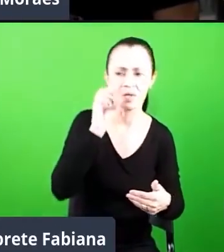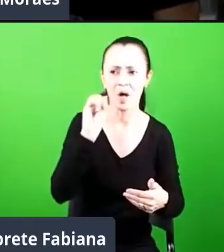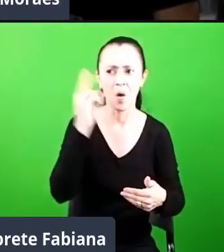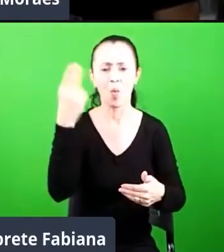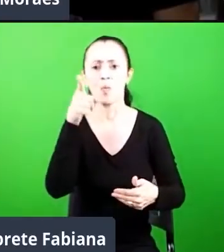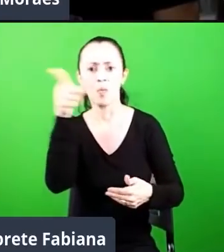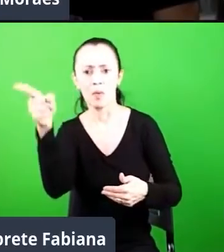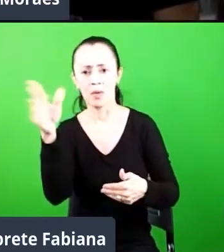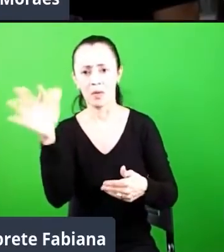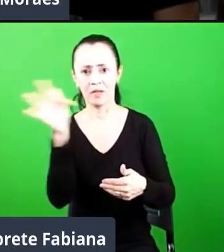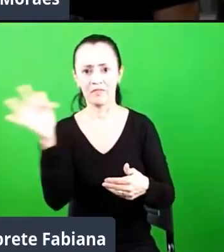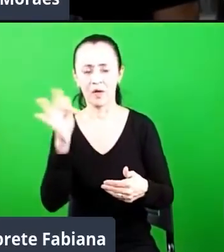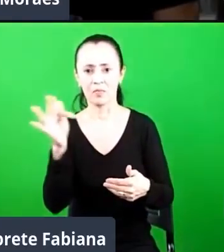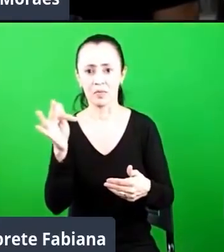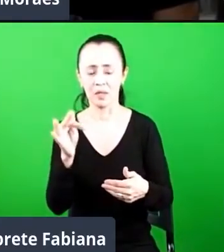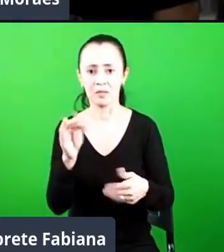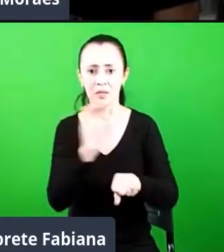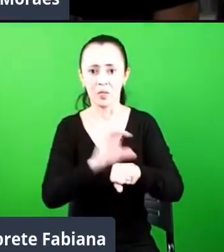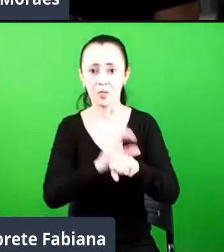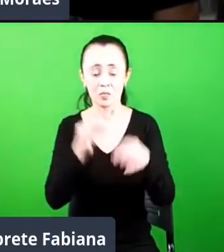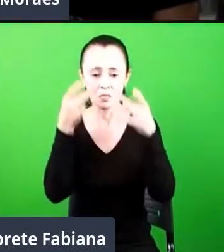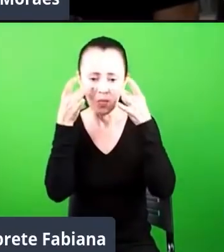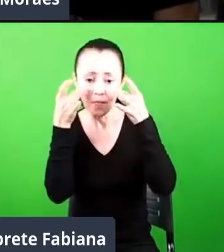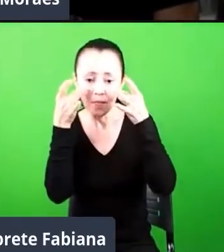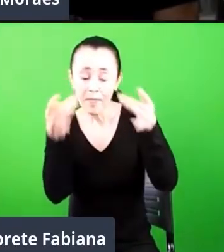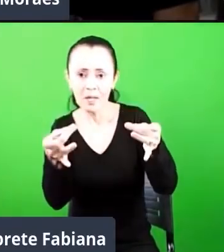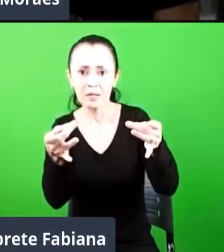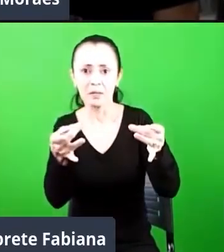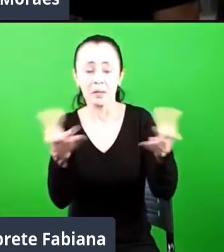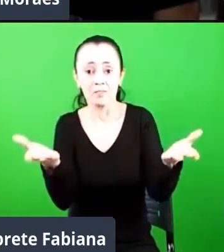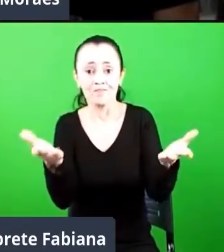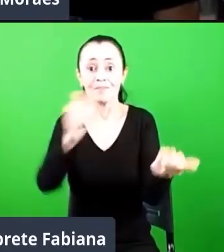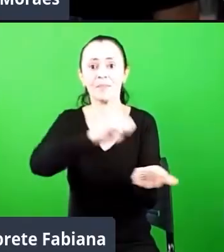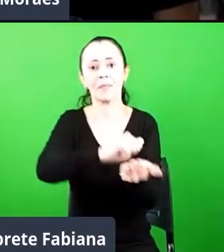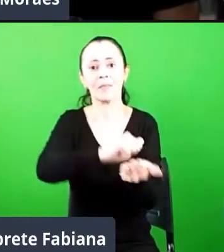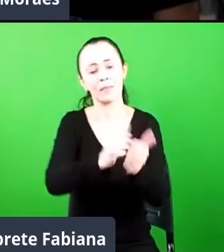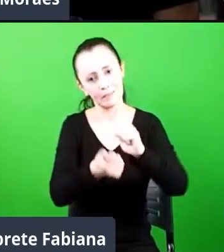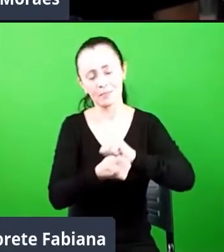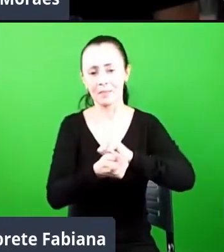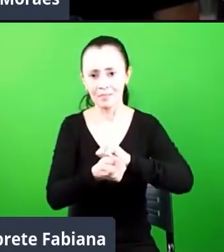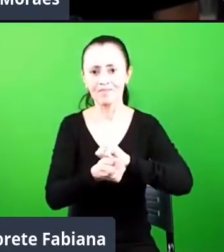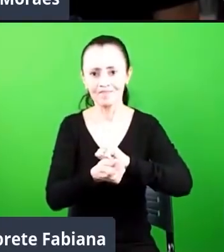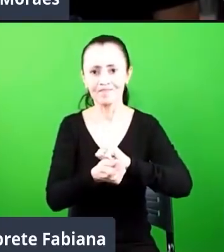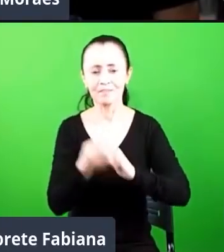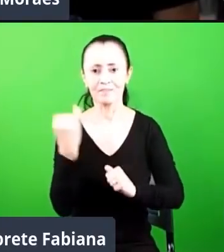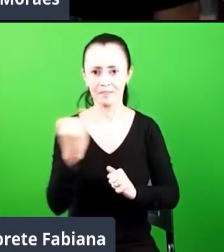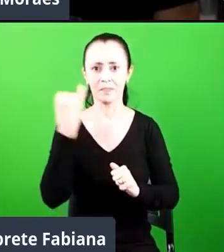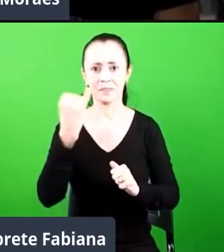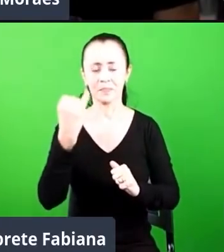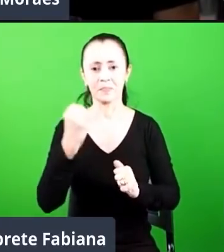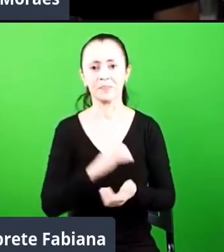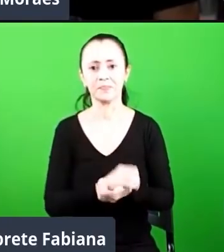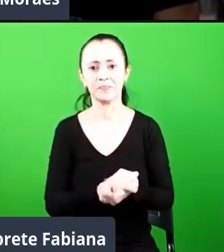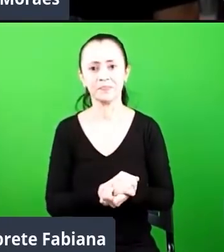presenciais, e precisamos nos adaptar imediatamente a essa nova situação, né? Convém lembrar,